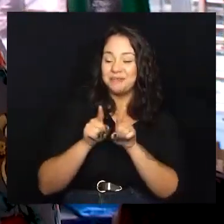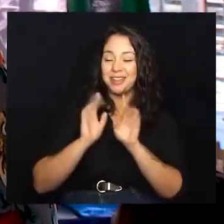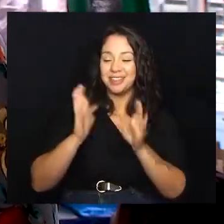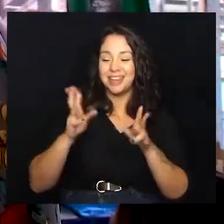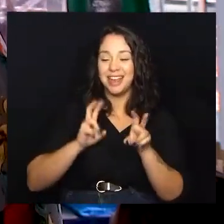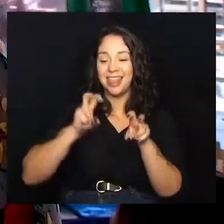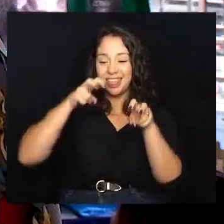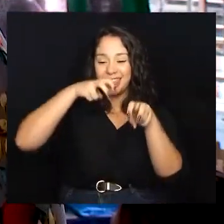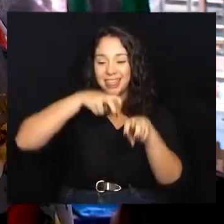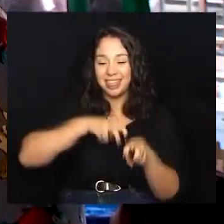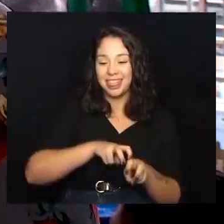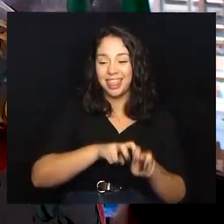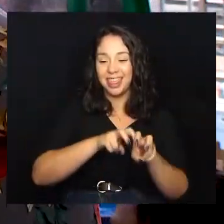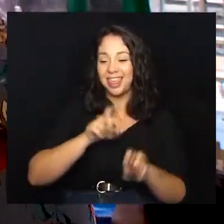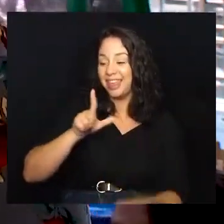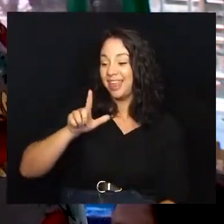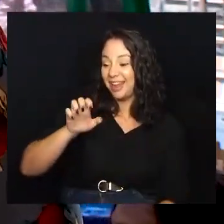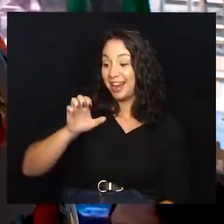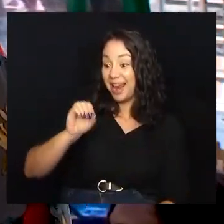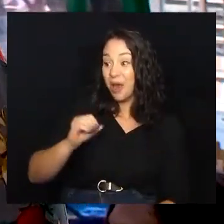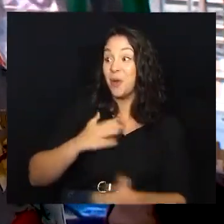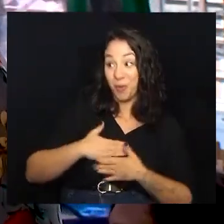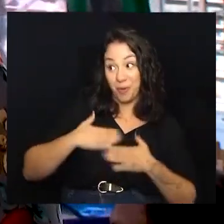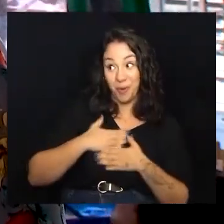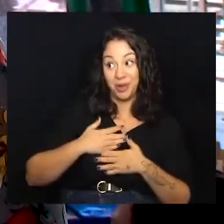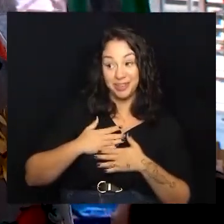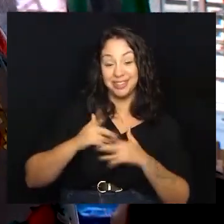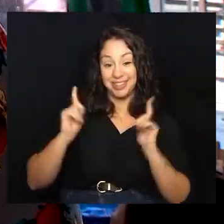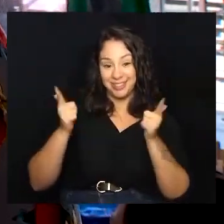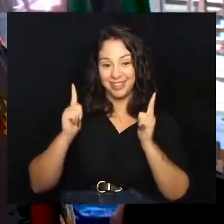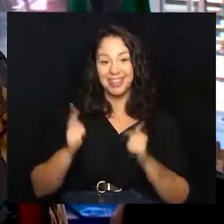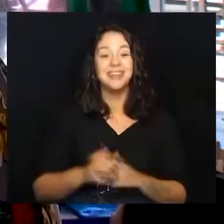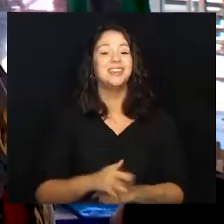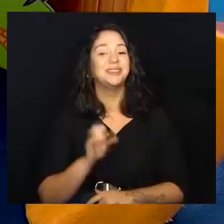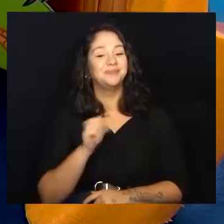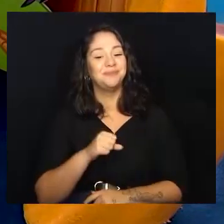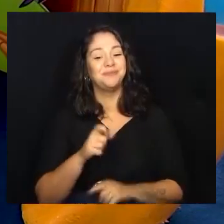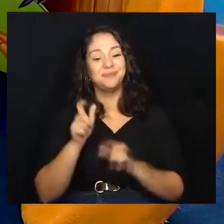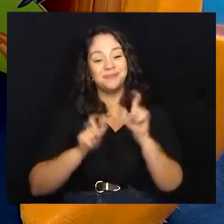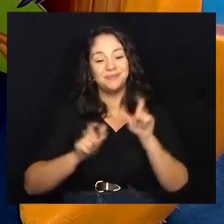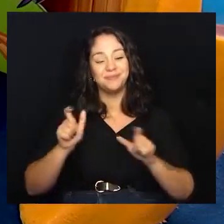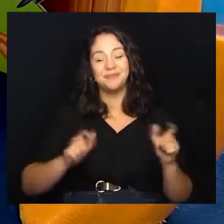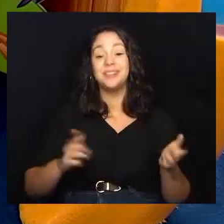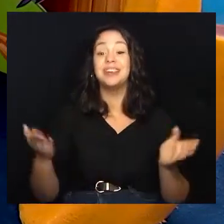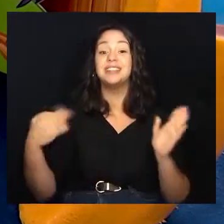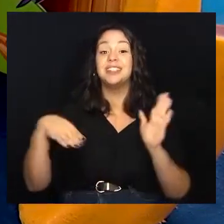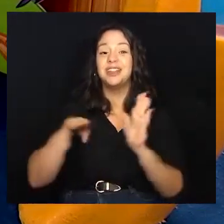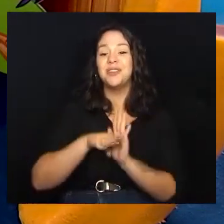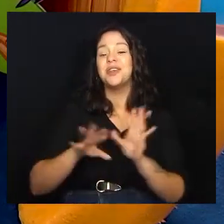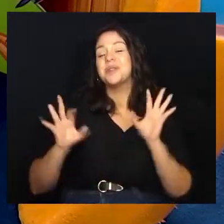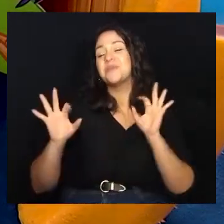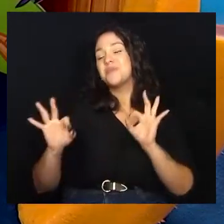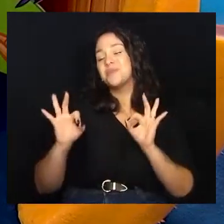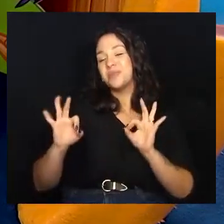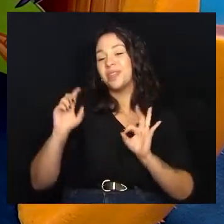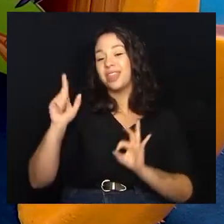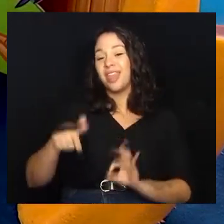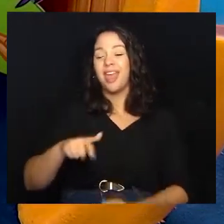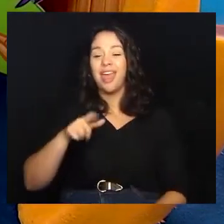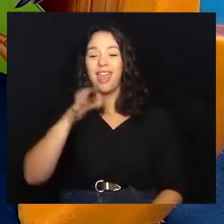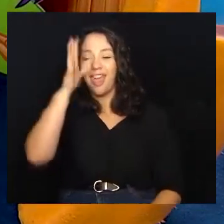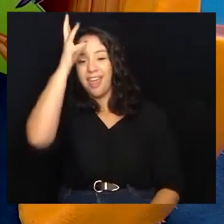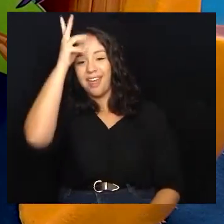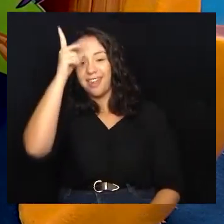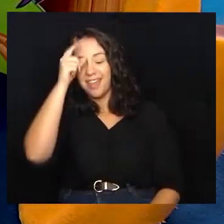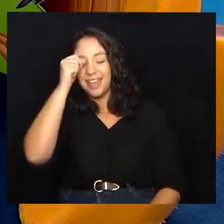Eu desci com ele já. O Leonardo gosta de emoção. Gosta, adora. Bom, pessoal, e olha só quem chegou, a grande atração,